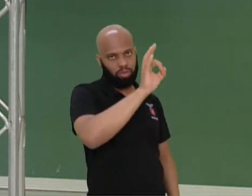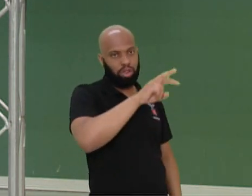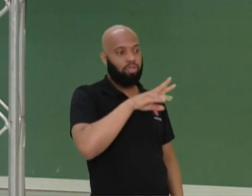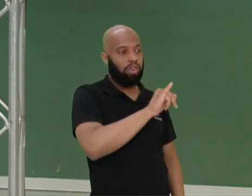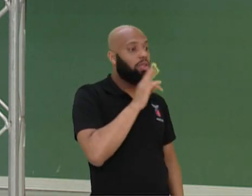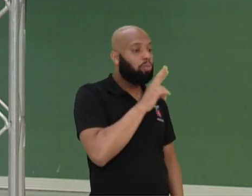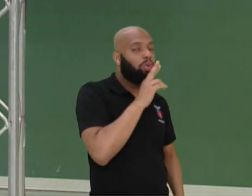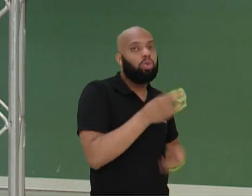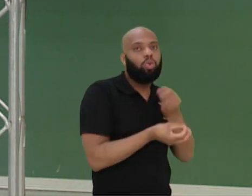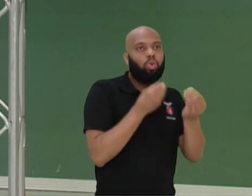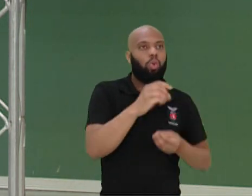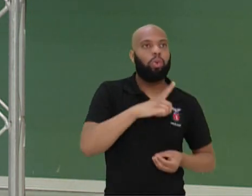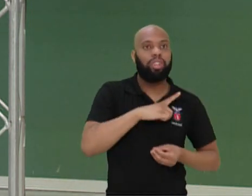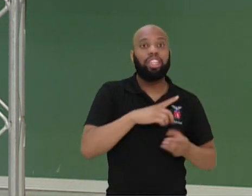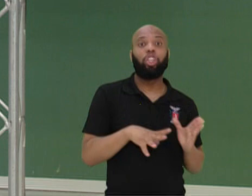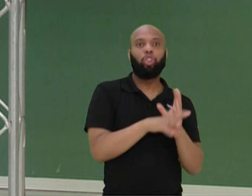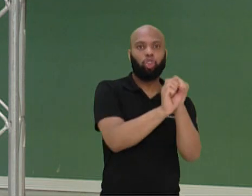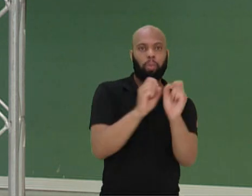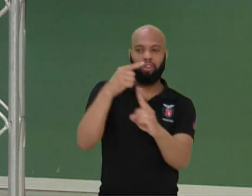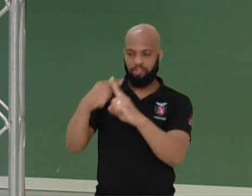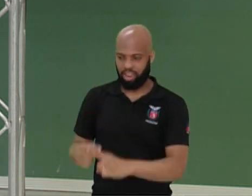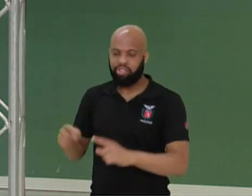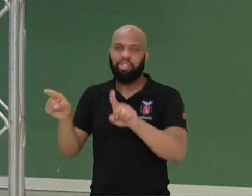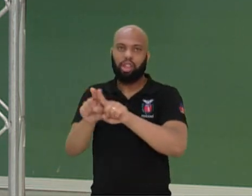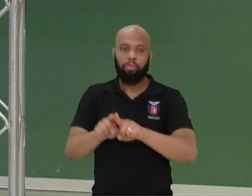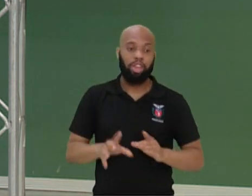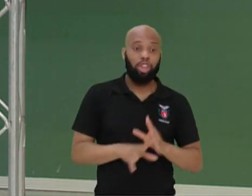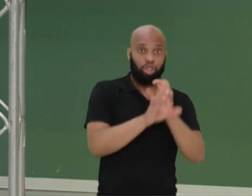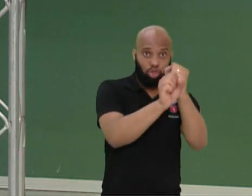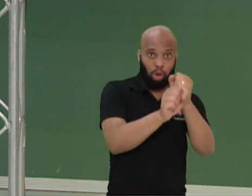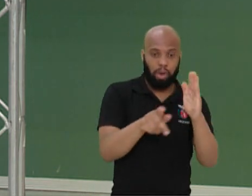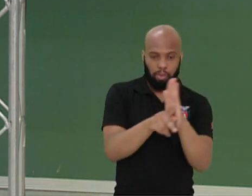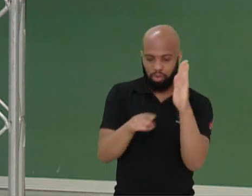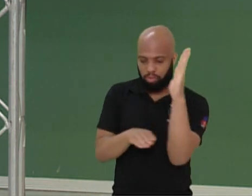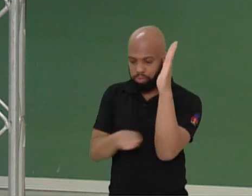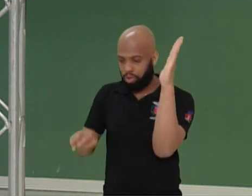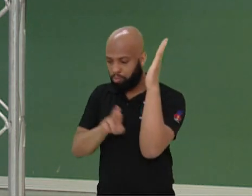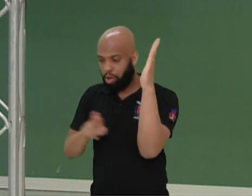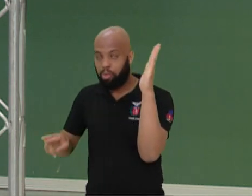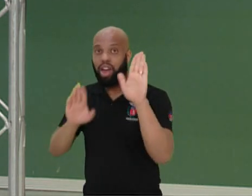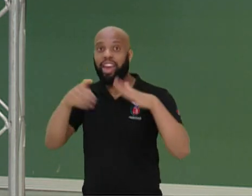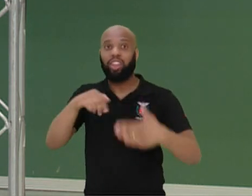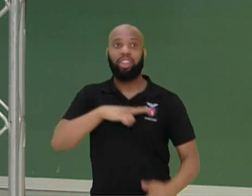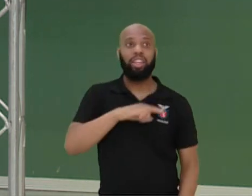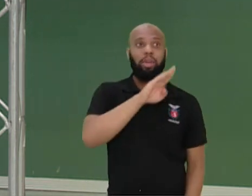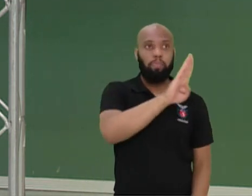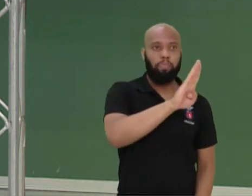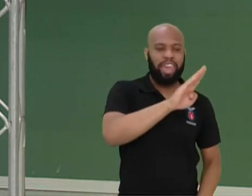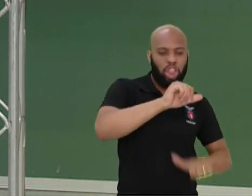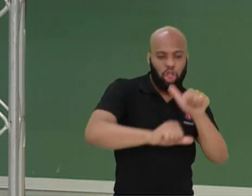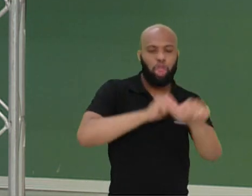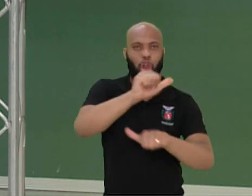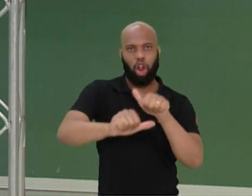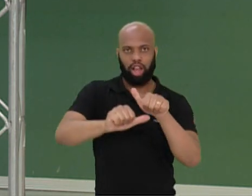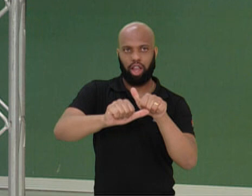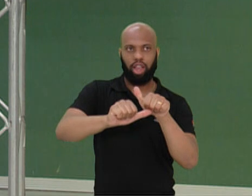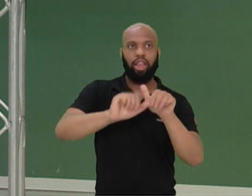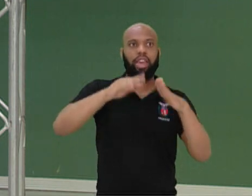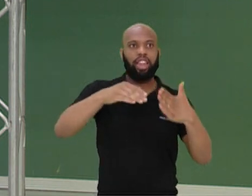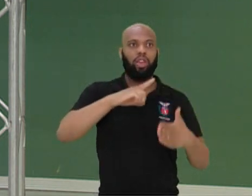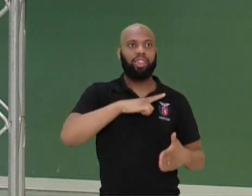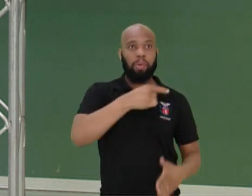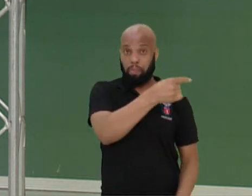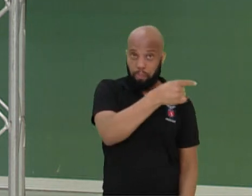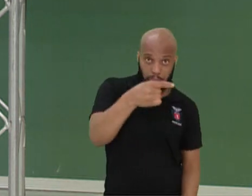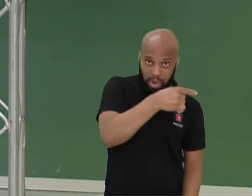resolver por soma e produto, né? A soma das raízes é o b com o sinal trocado. O b para mim aqui é menos 20, então